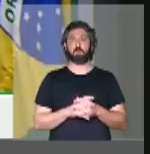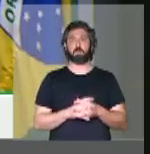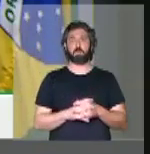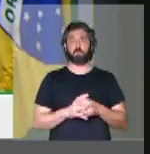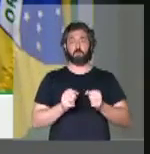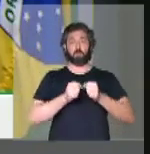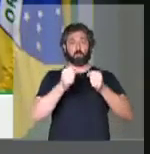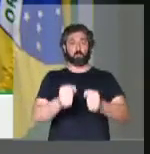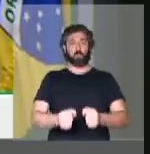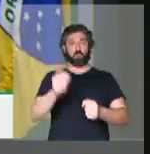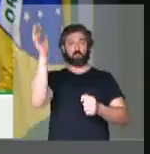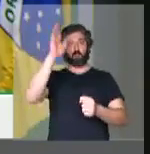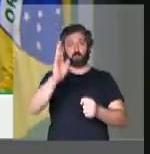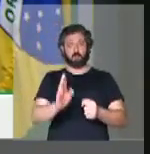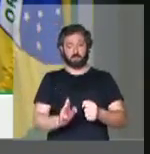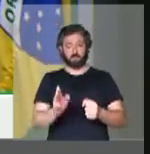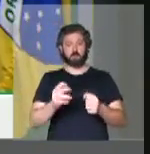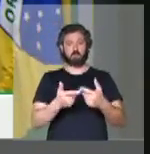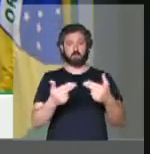a soberania nacional.